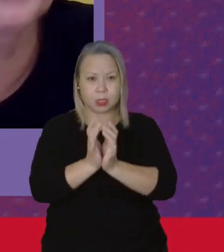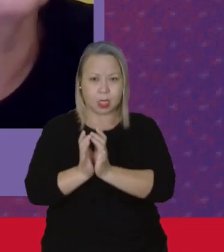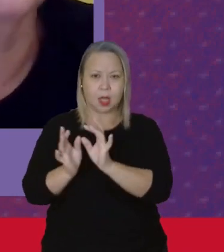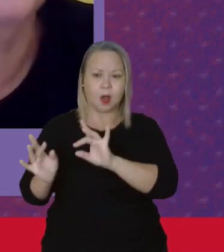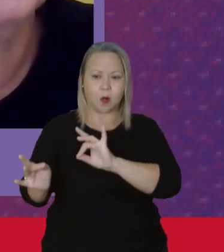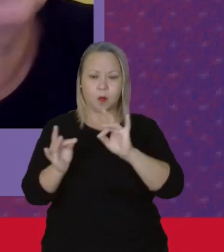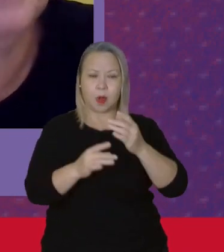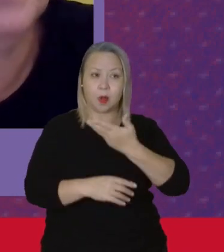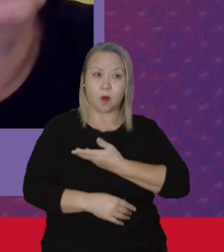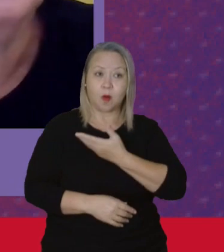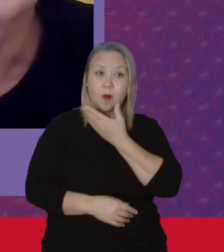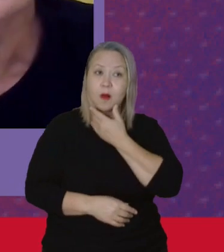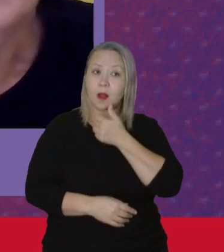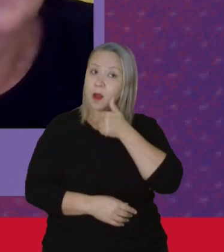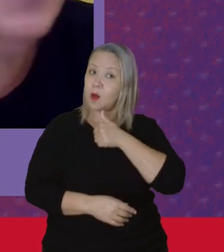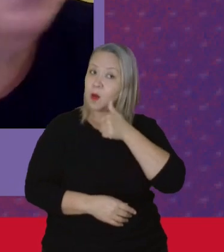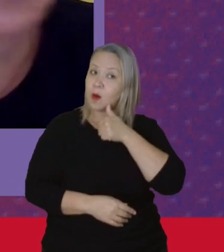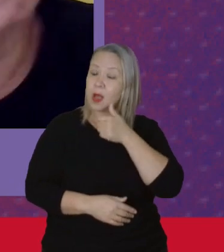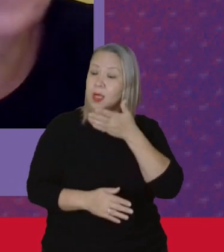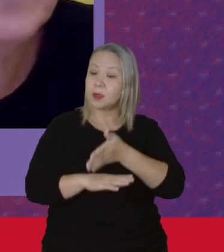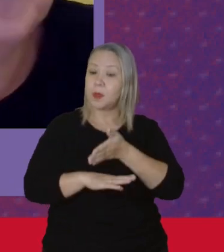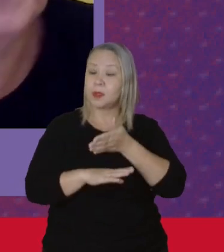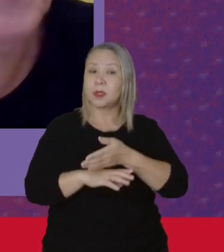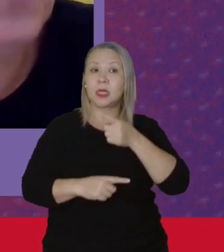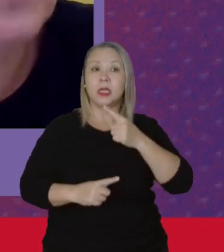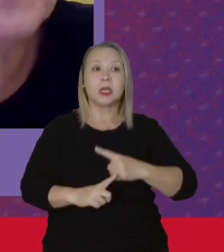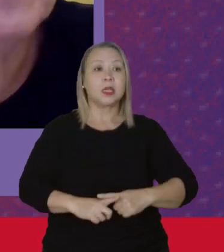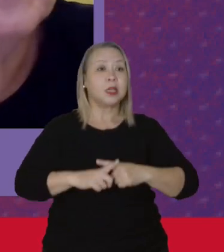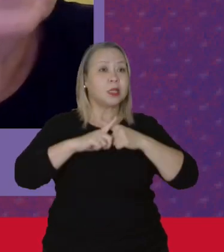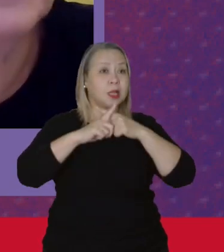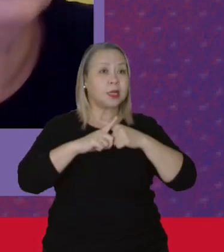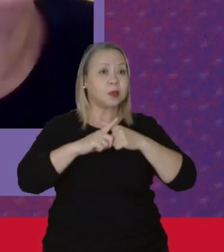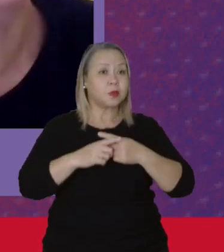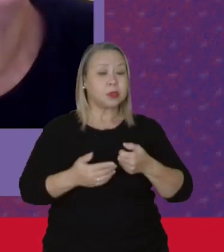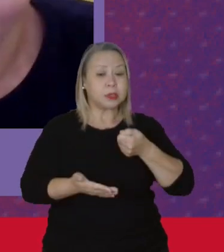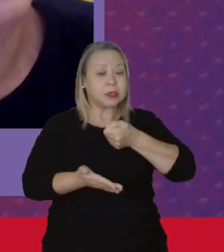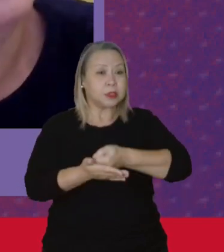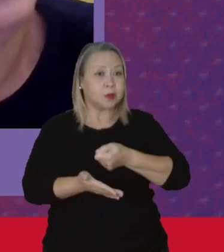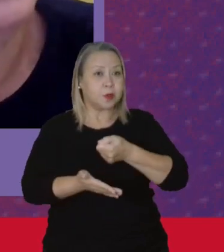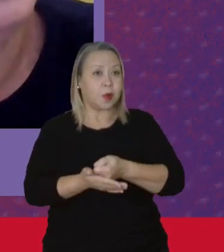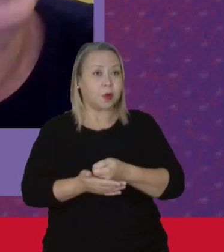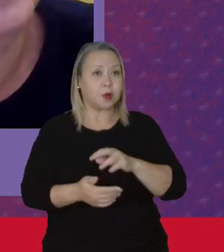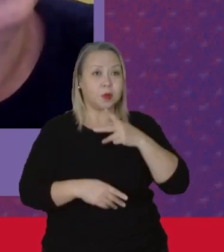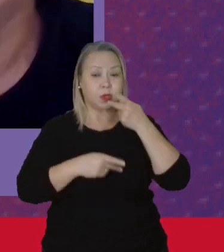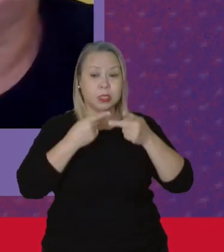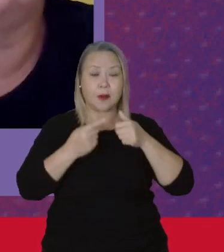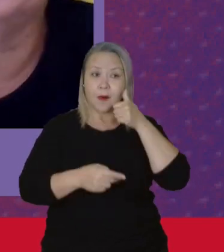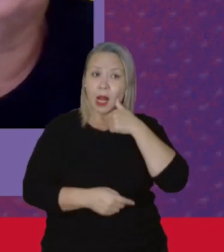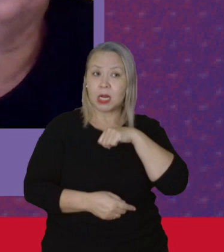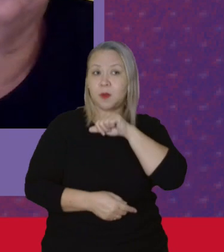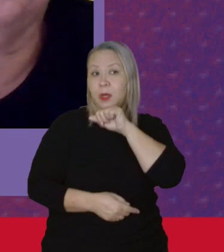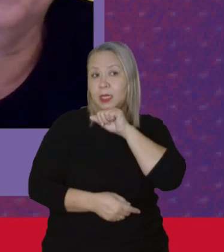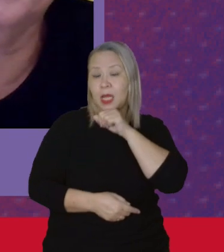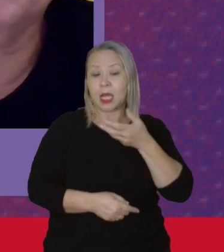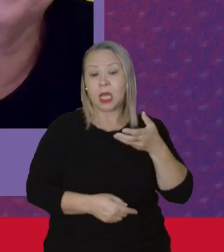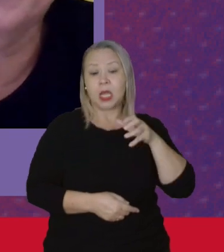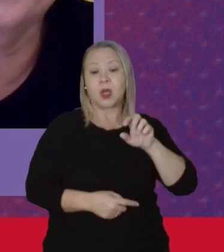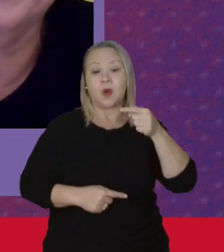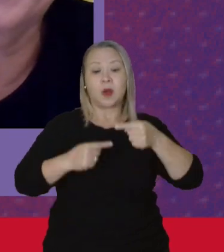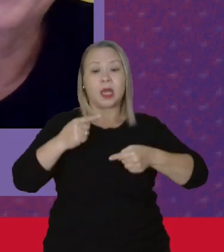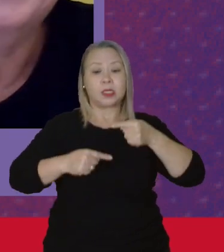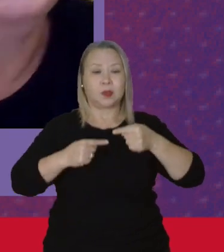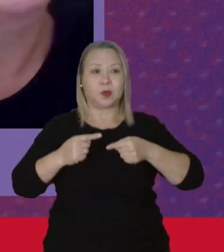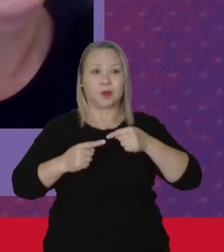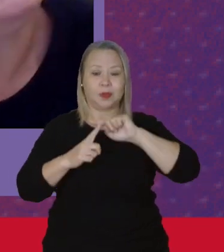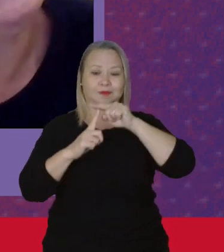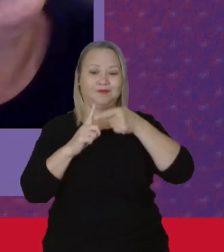colegas, companheiras que participaram. A disputa está sempre posta, certo? Quando você fala de maternidade, você não quer discutir violência